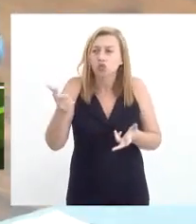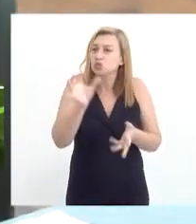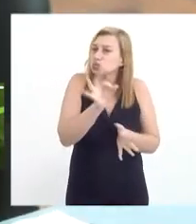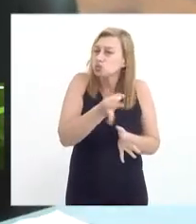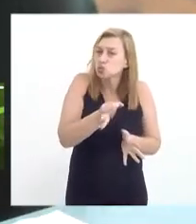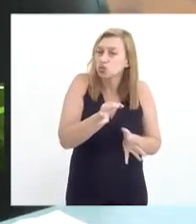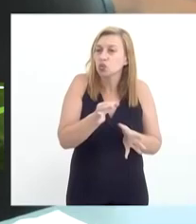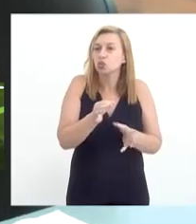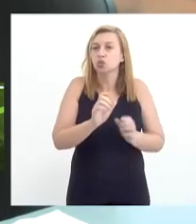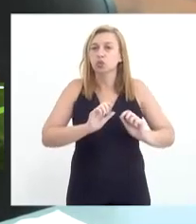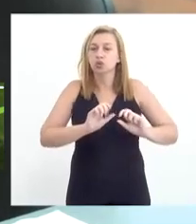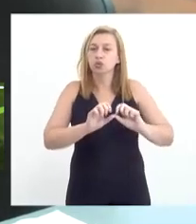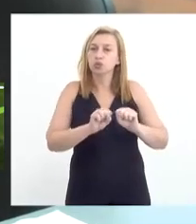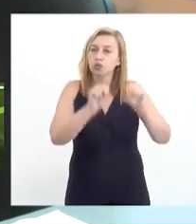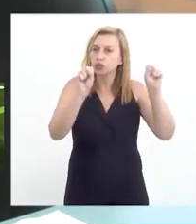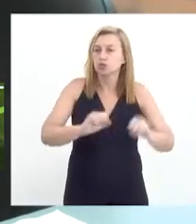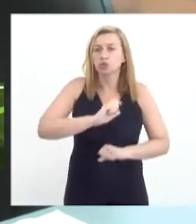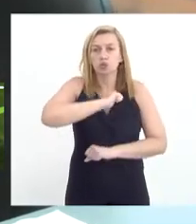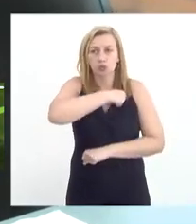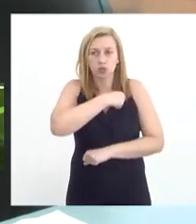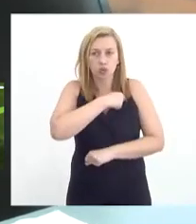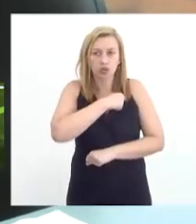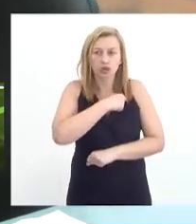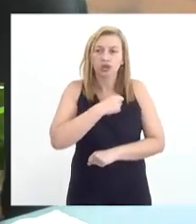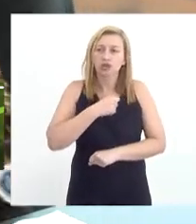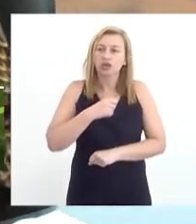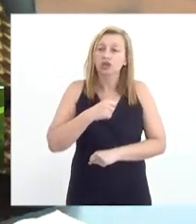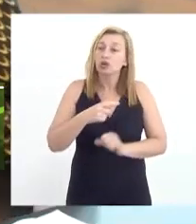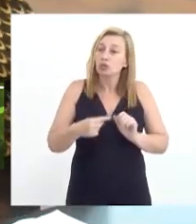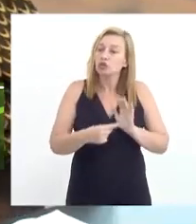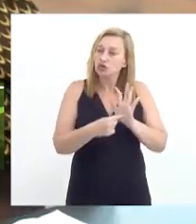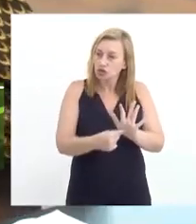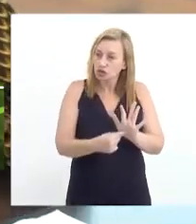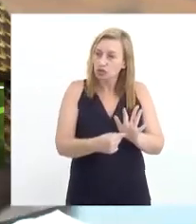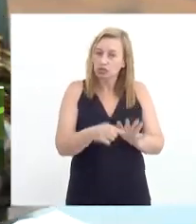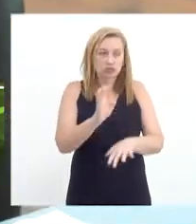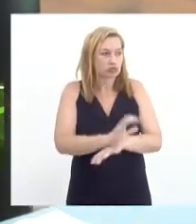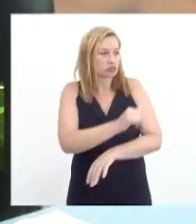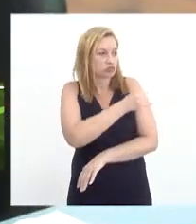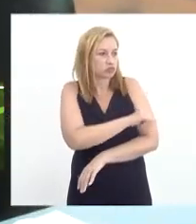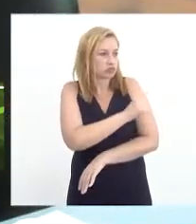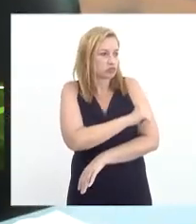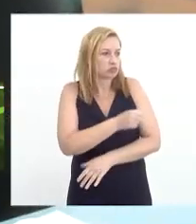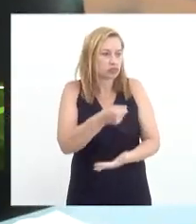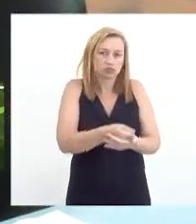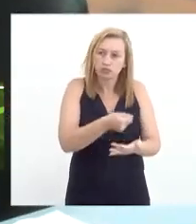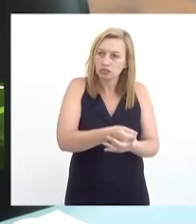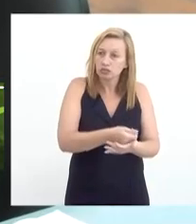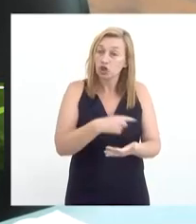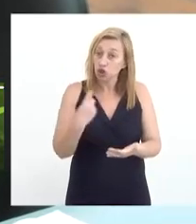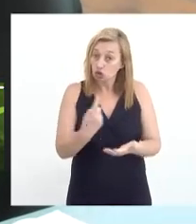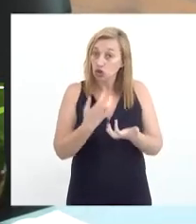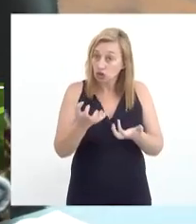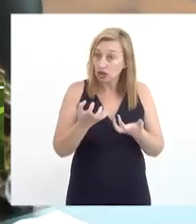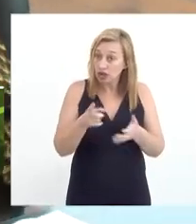fato Esse regime De recuperação fiscal Imposto ao estado Do Rio de Janeiro E que nós estamos Aqui na tentativa De redução De danos